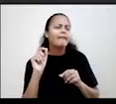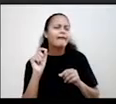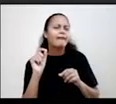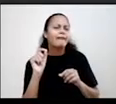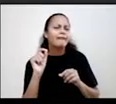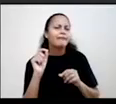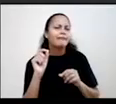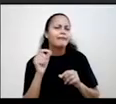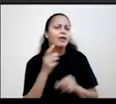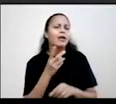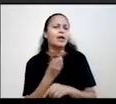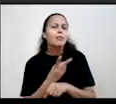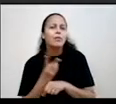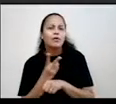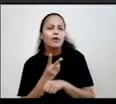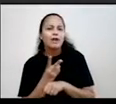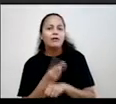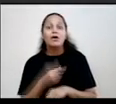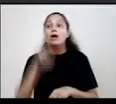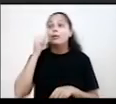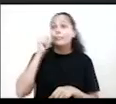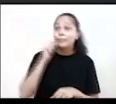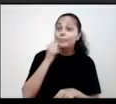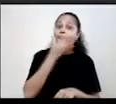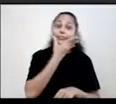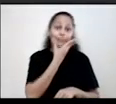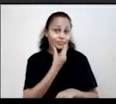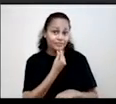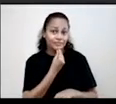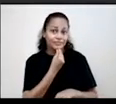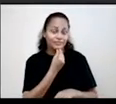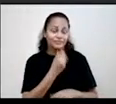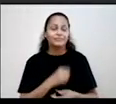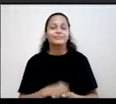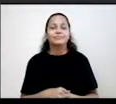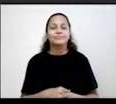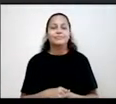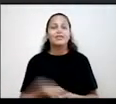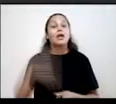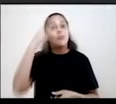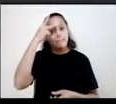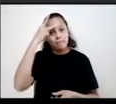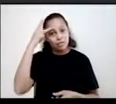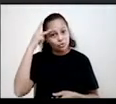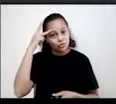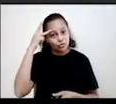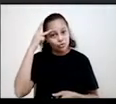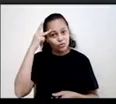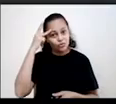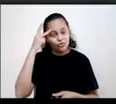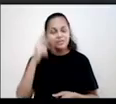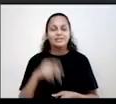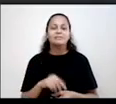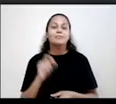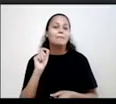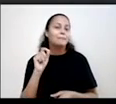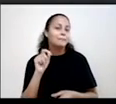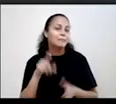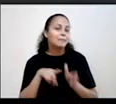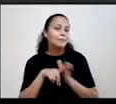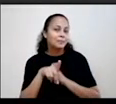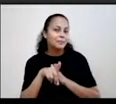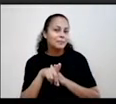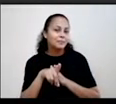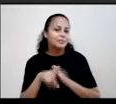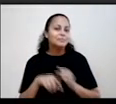que procurava um divertimento? Moças e rapazes. Então, se são pessoas, por isso que eu perguntei quem.